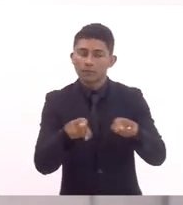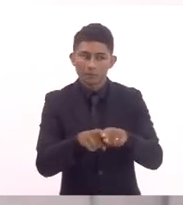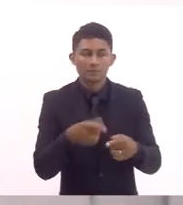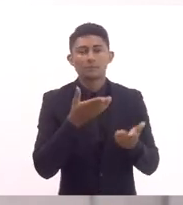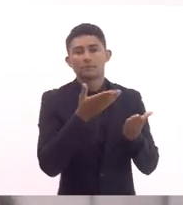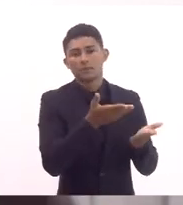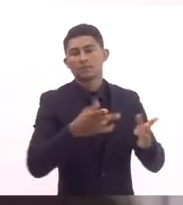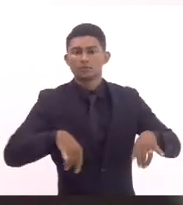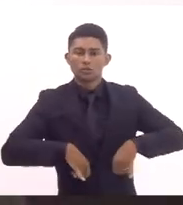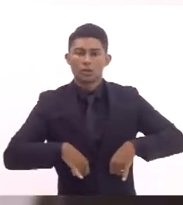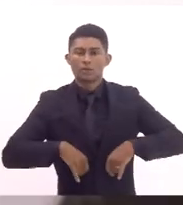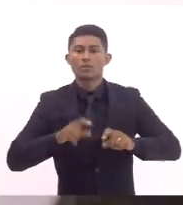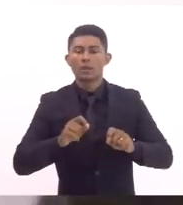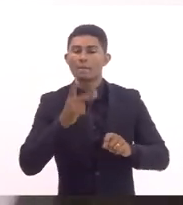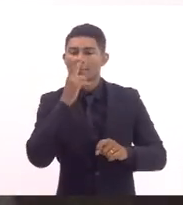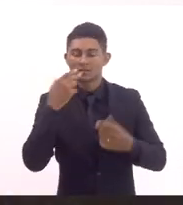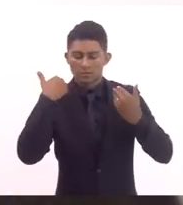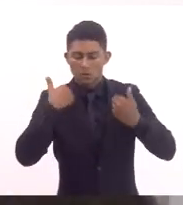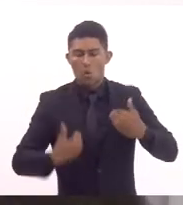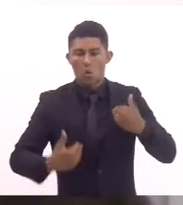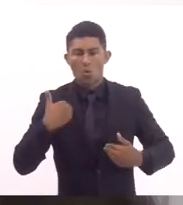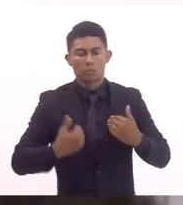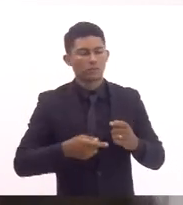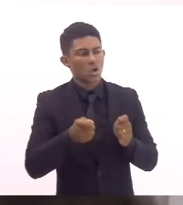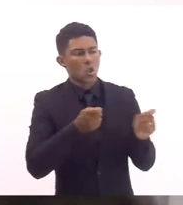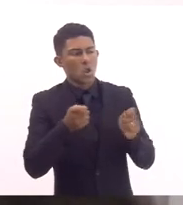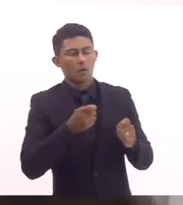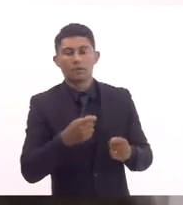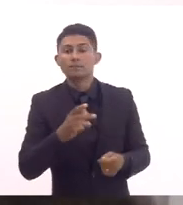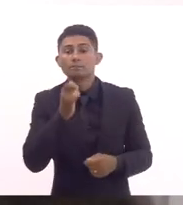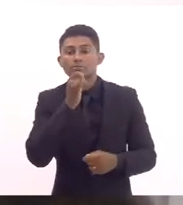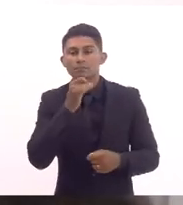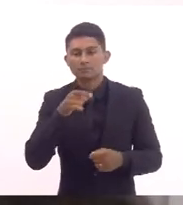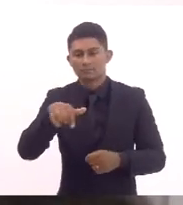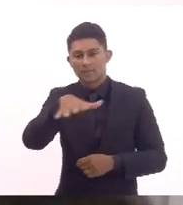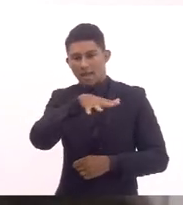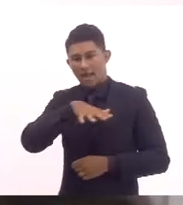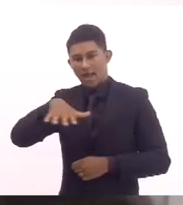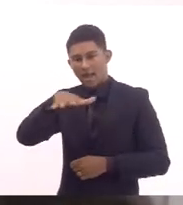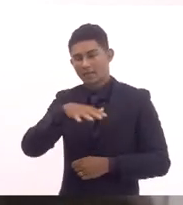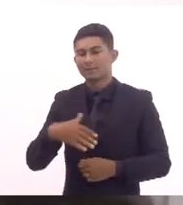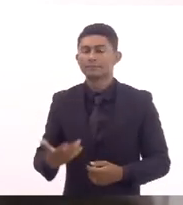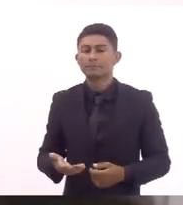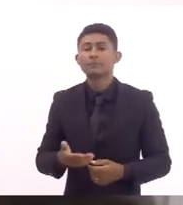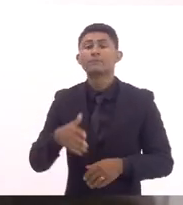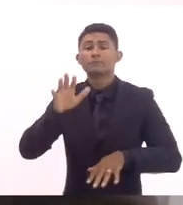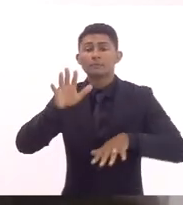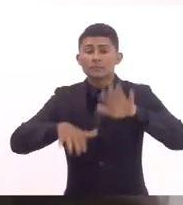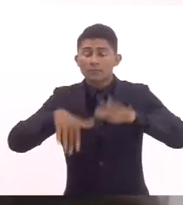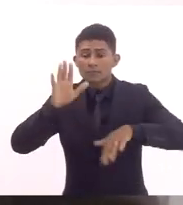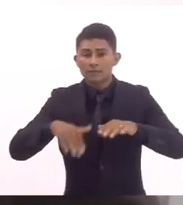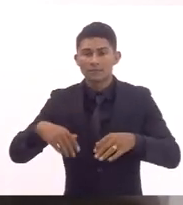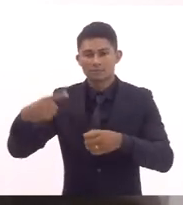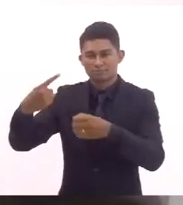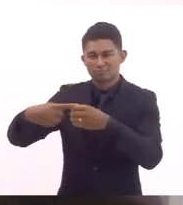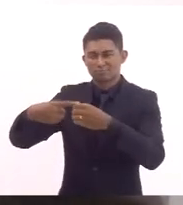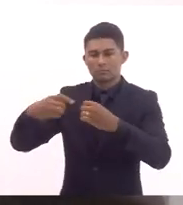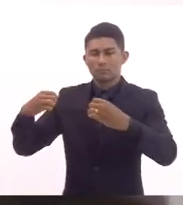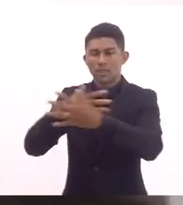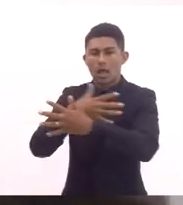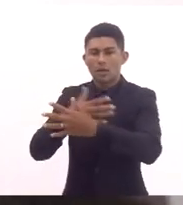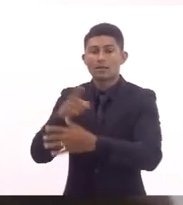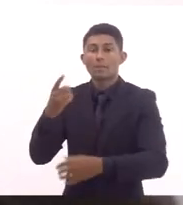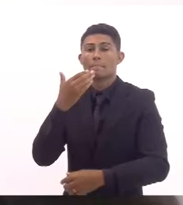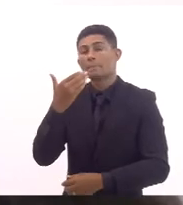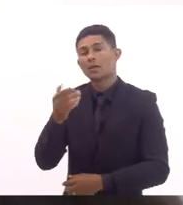do controle dos corpos é muito comum chegar para gente na área em processos o pedido de município pedindo para poder